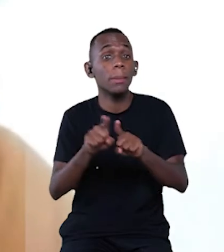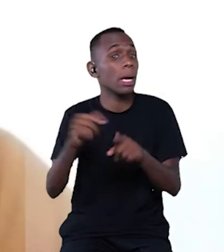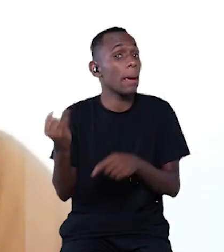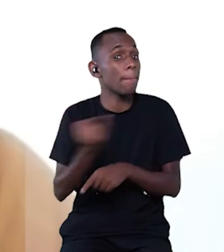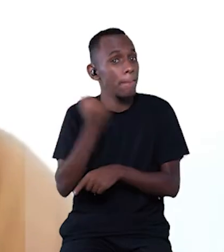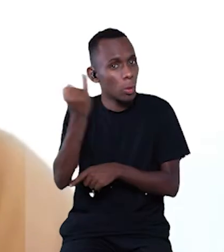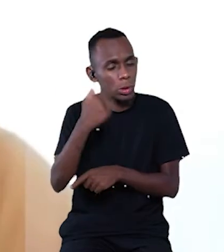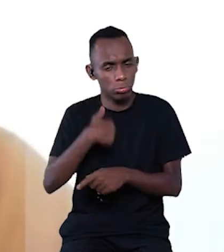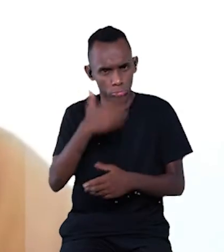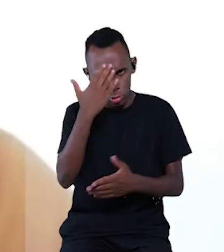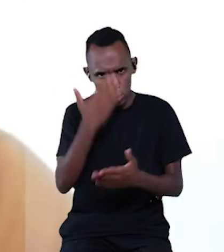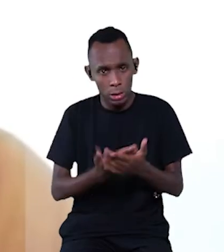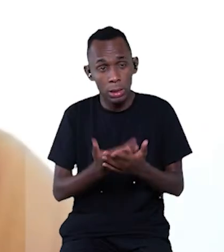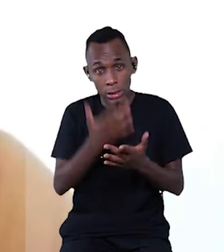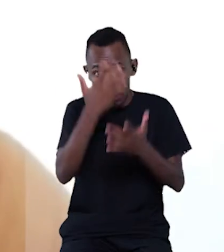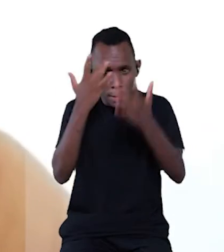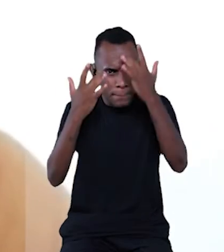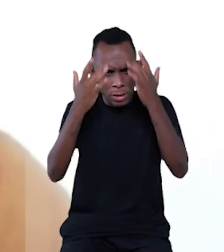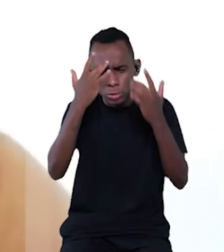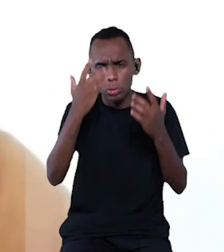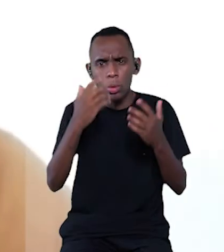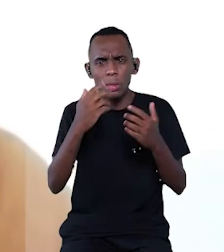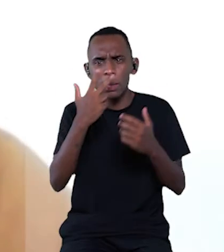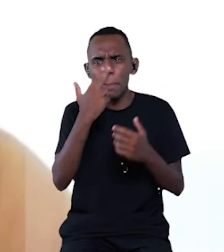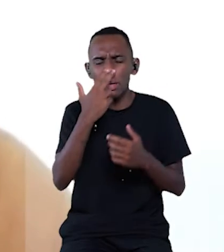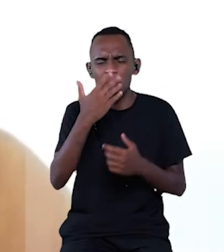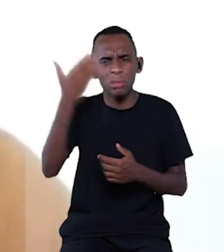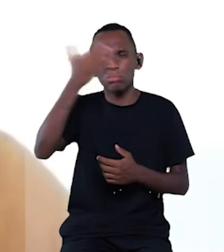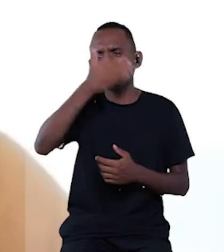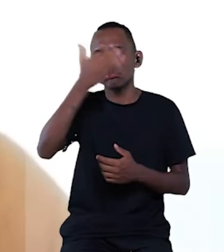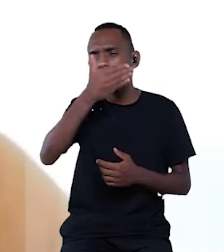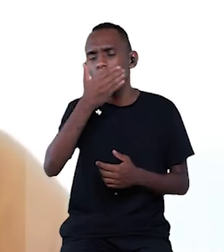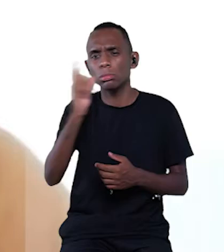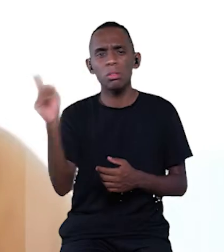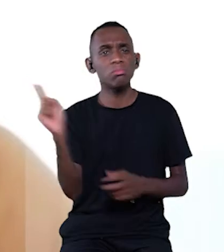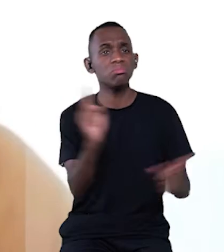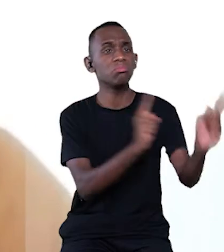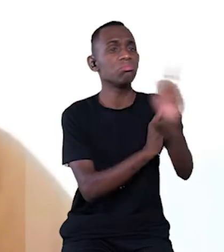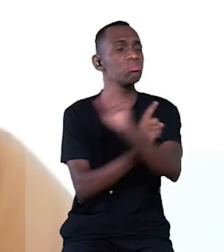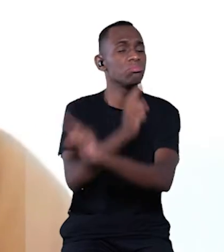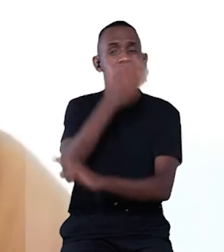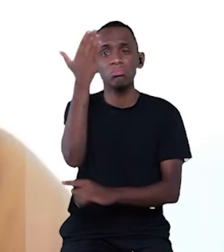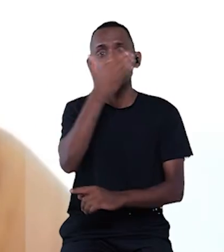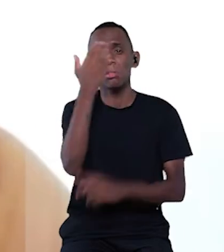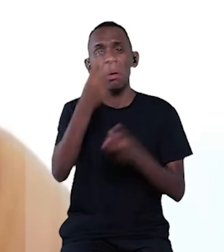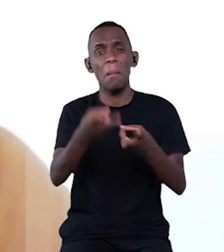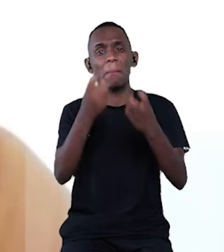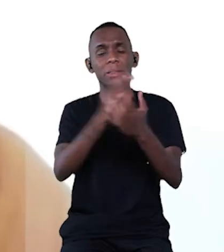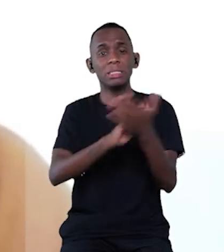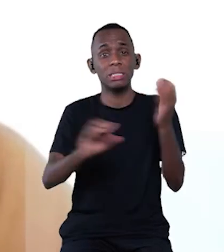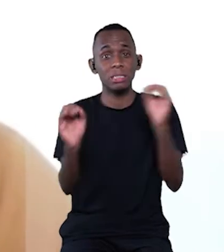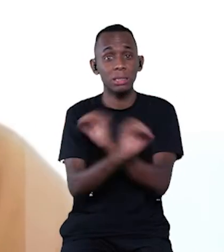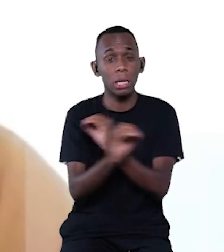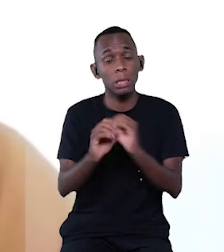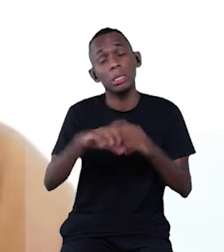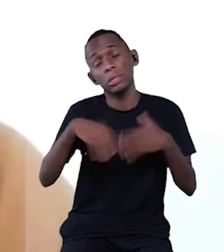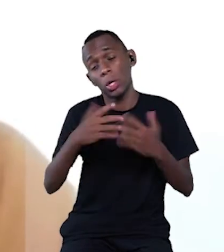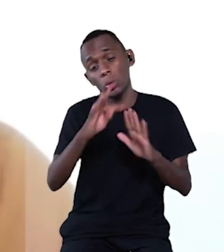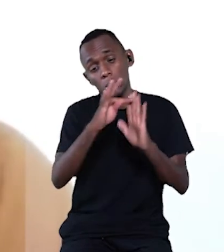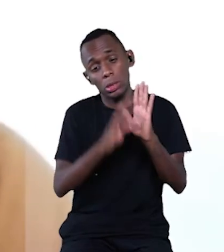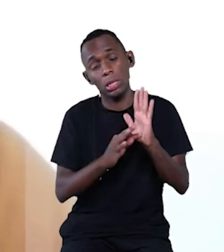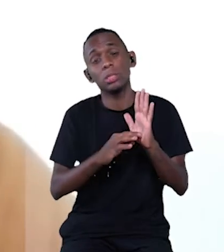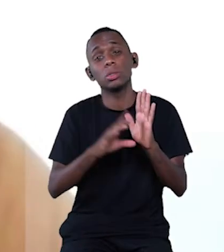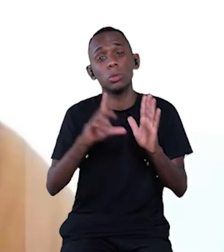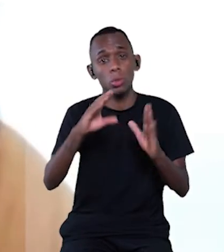que eu acredito que tem as pessoas anônimas e invisibilizadas no dia a dia. Então, no livro tem textos de conversas